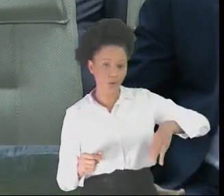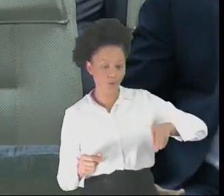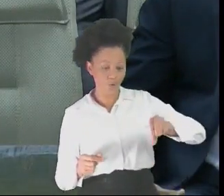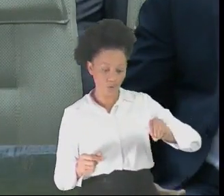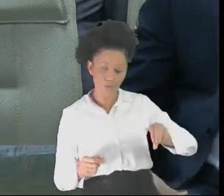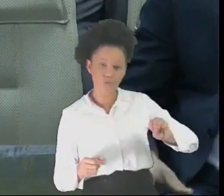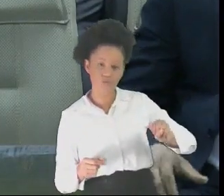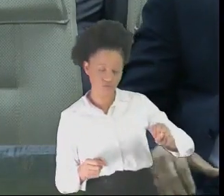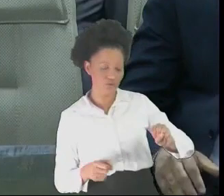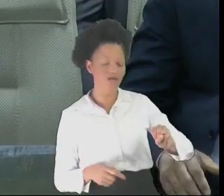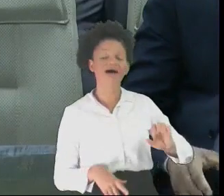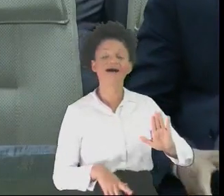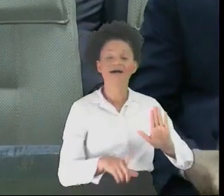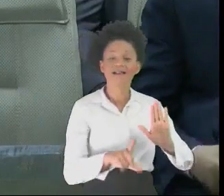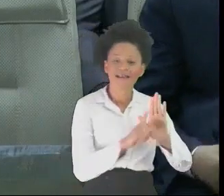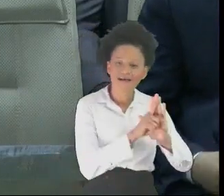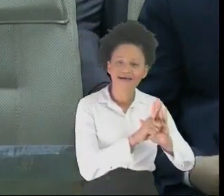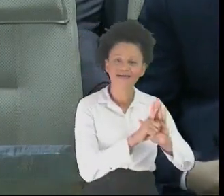grego é regra.